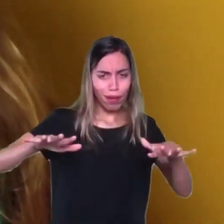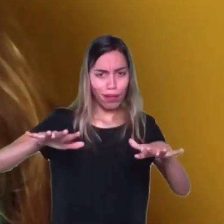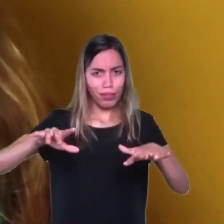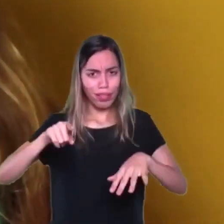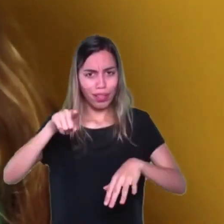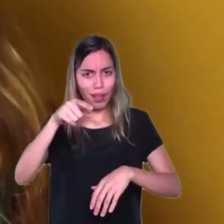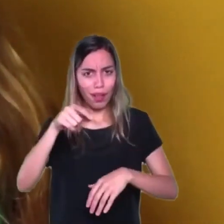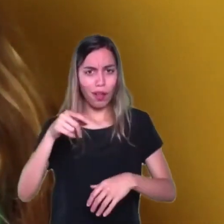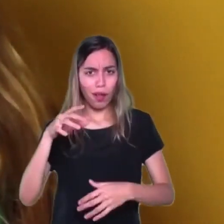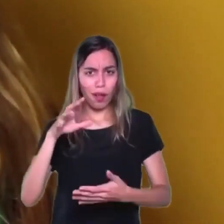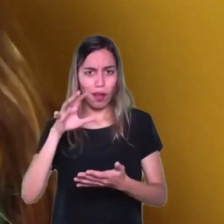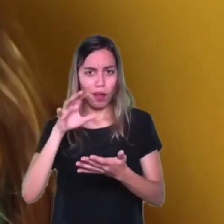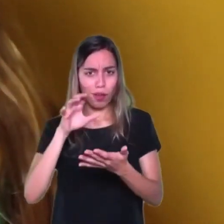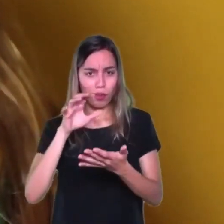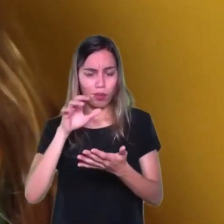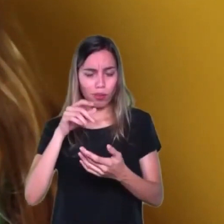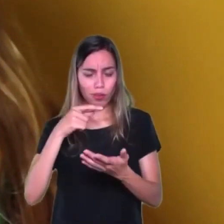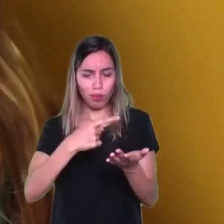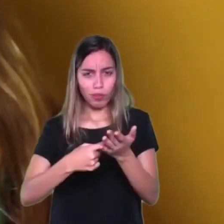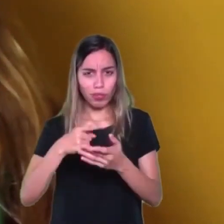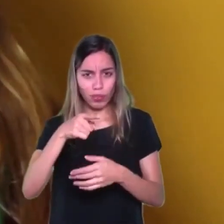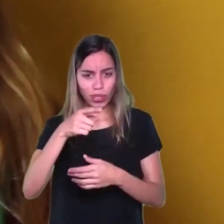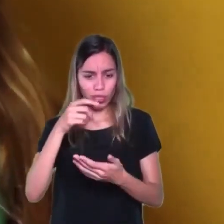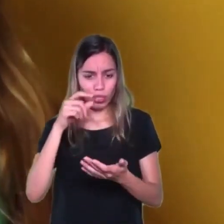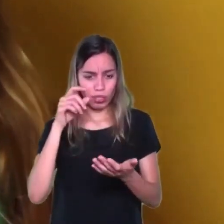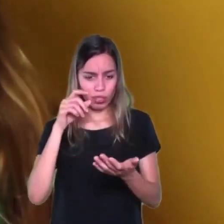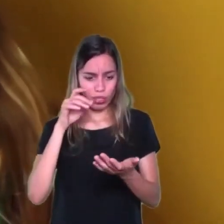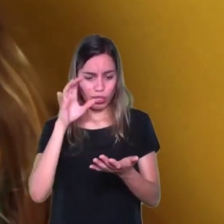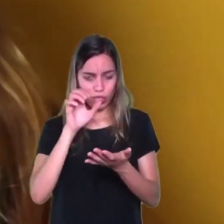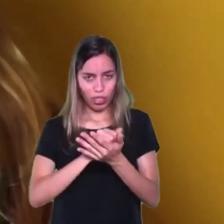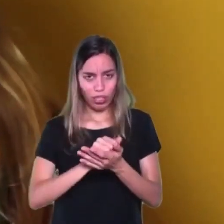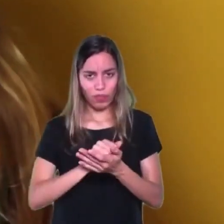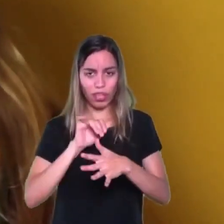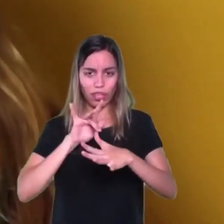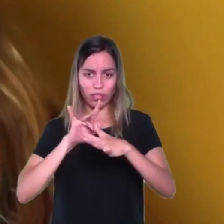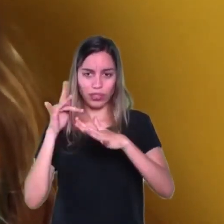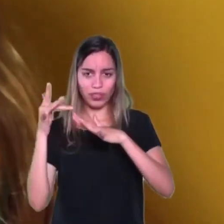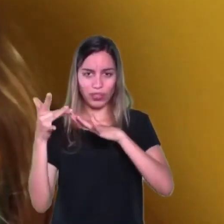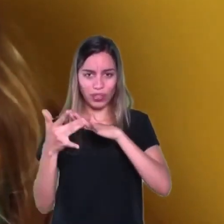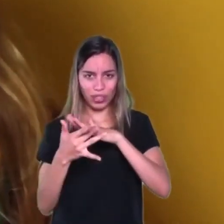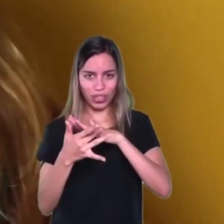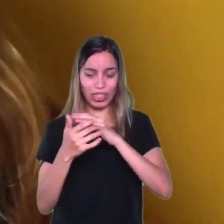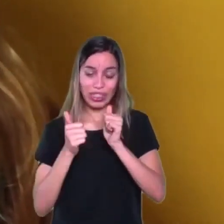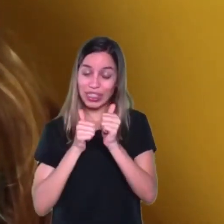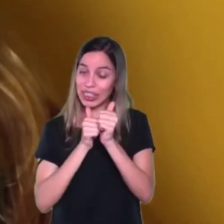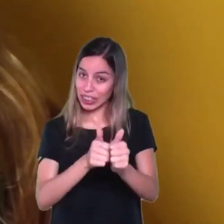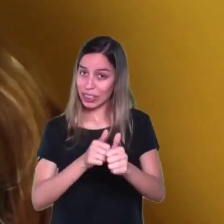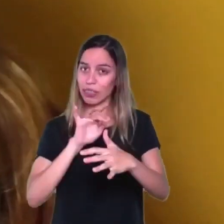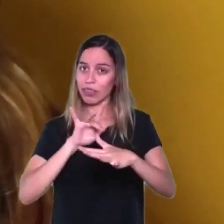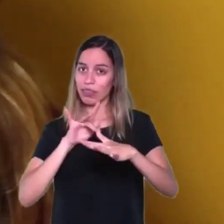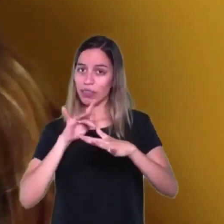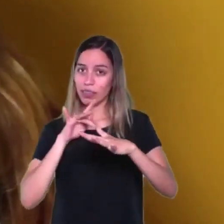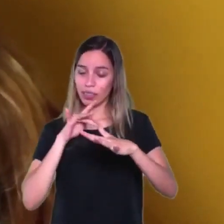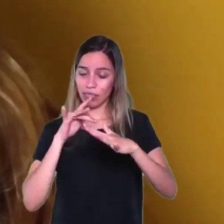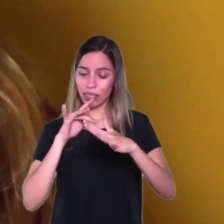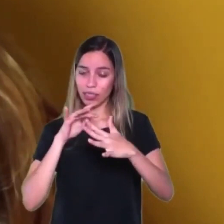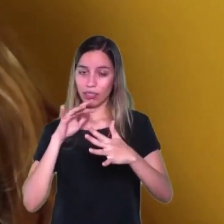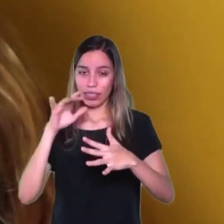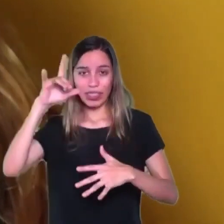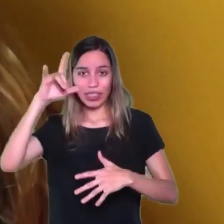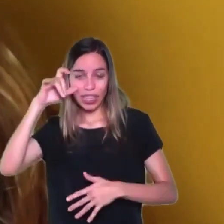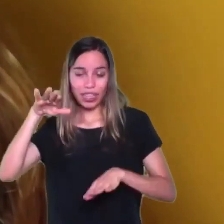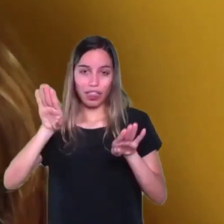se inscrever nos nossos canais no Instagram e no Facebook, que lá também estão